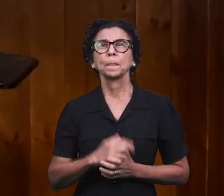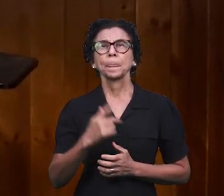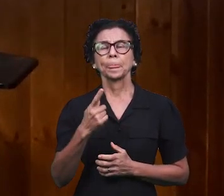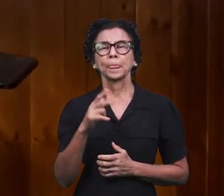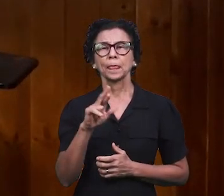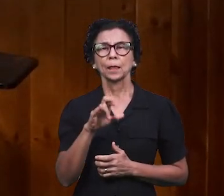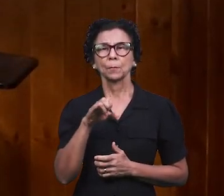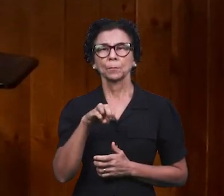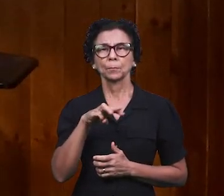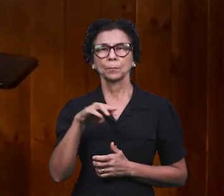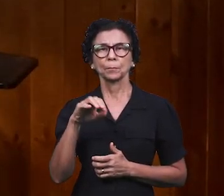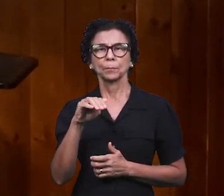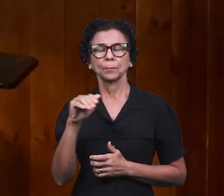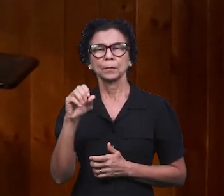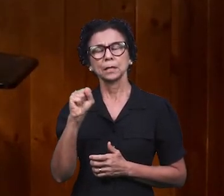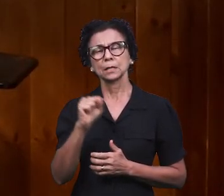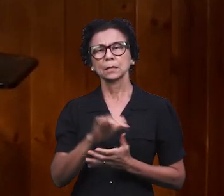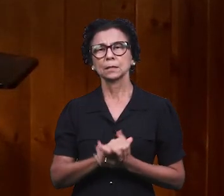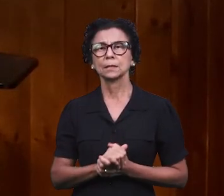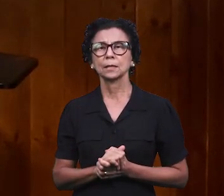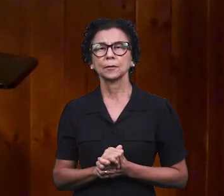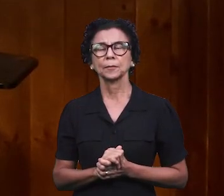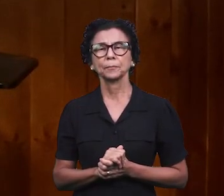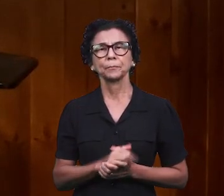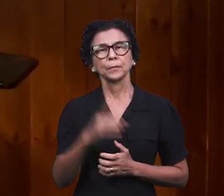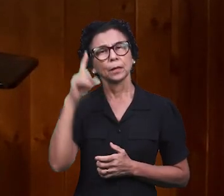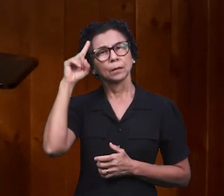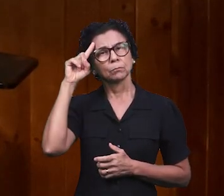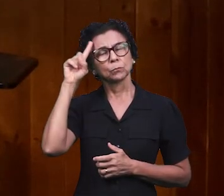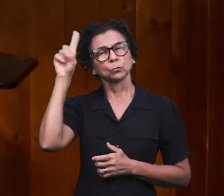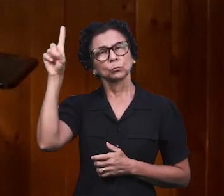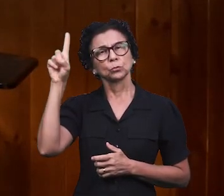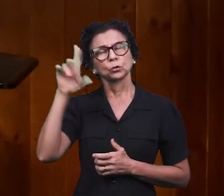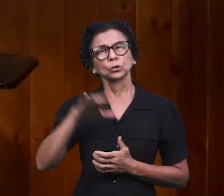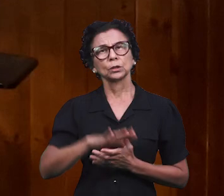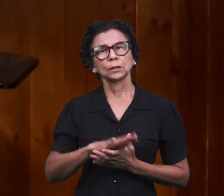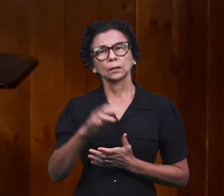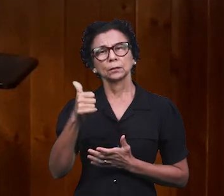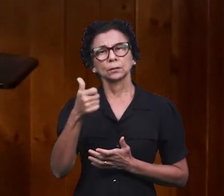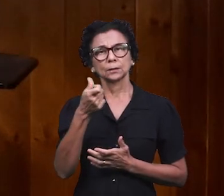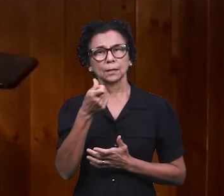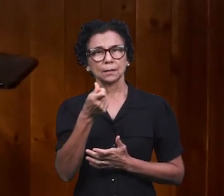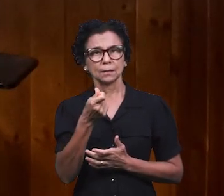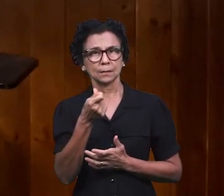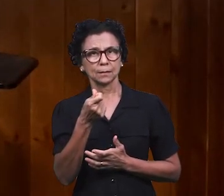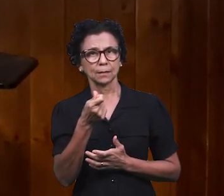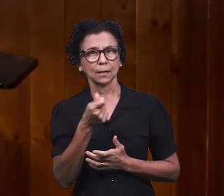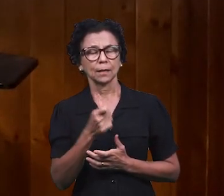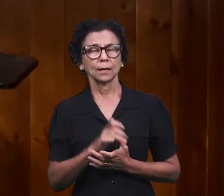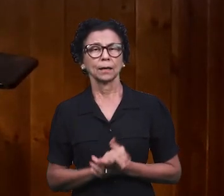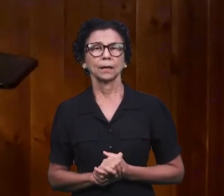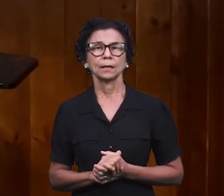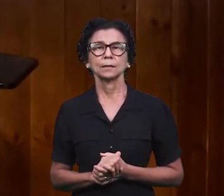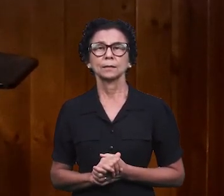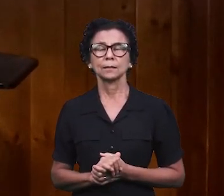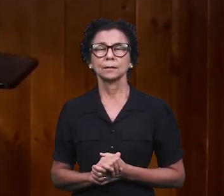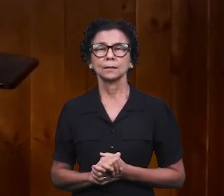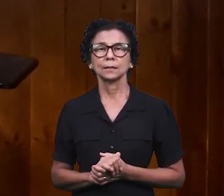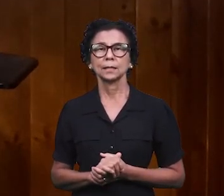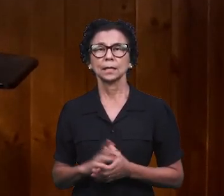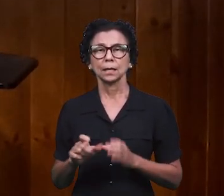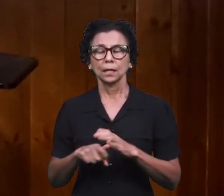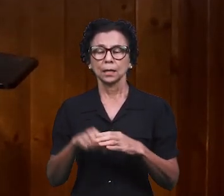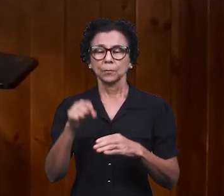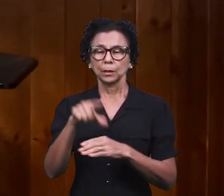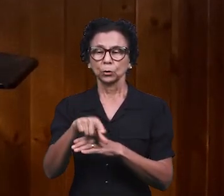o dia 16 do mês de Nissan ainda, e fala da colheita, da oferta das